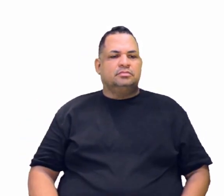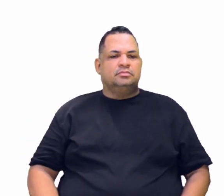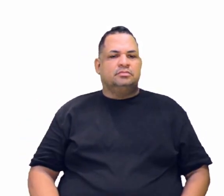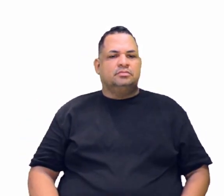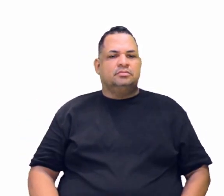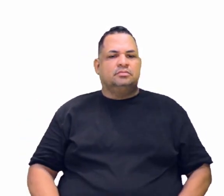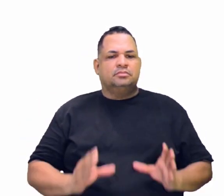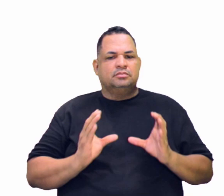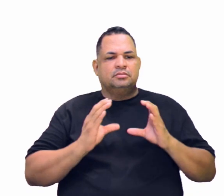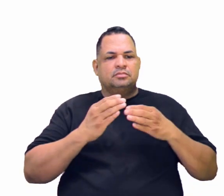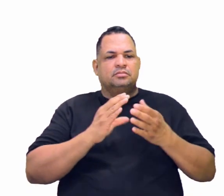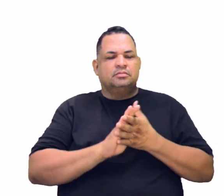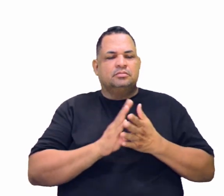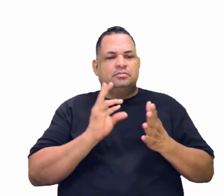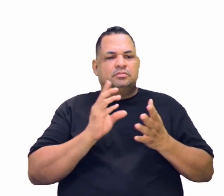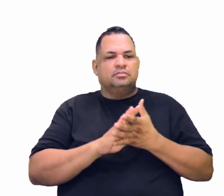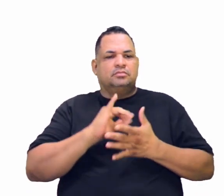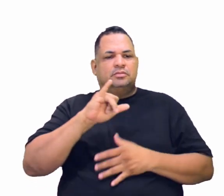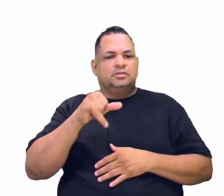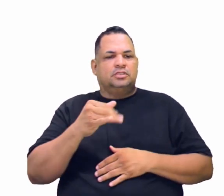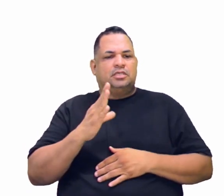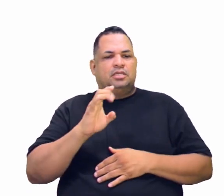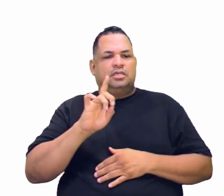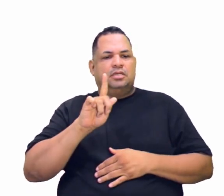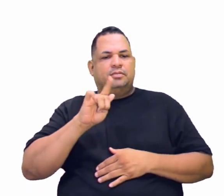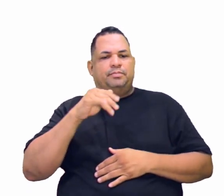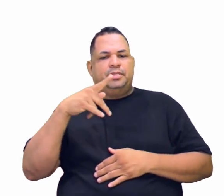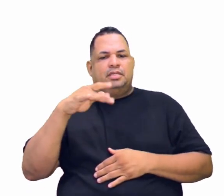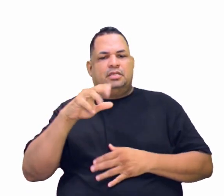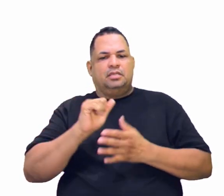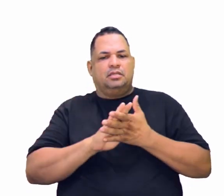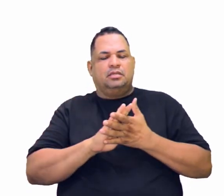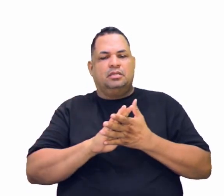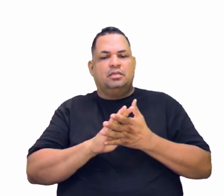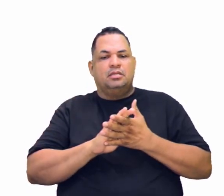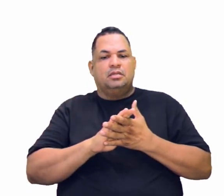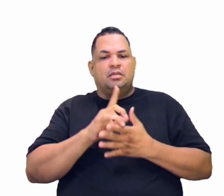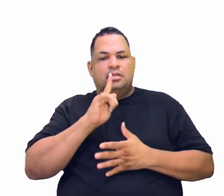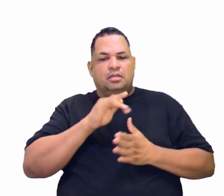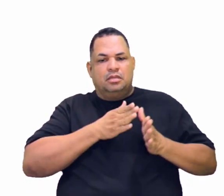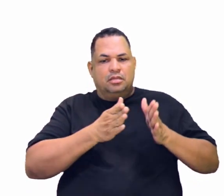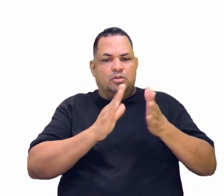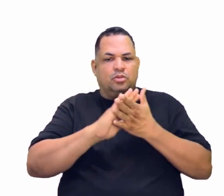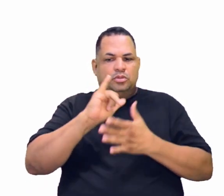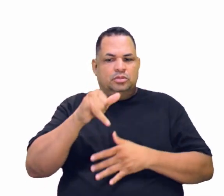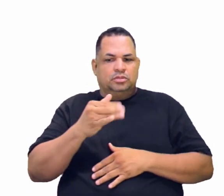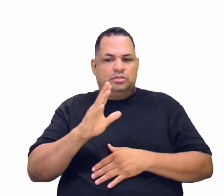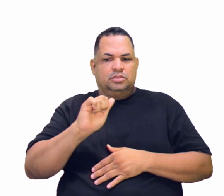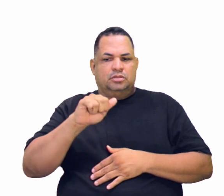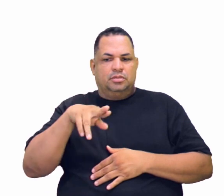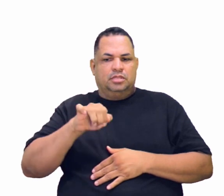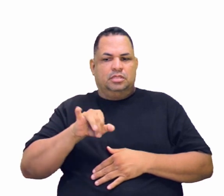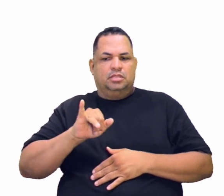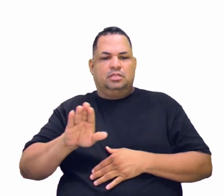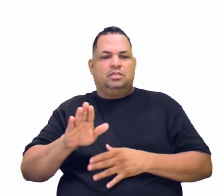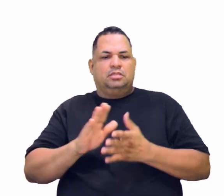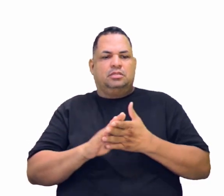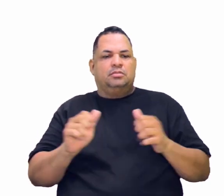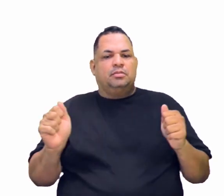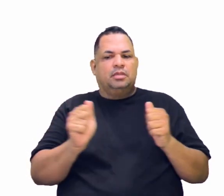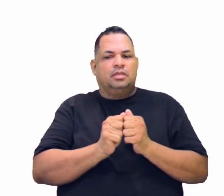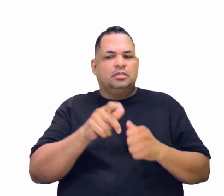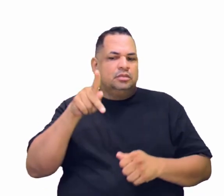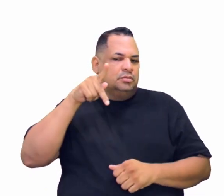A etnia Jacanga-Piranga estão aqui no Rio Jamari, bem aqui próximo de Porto